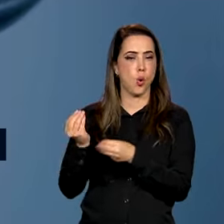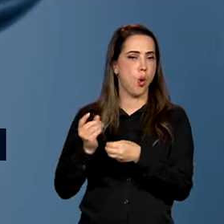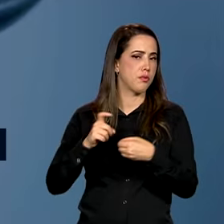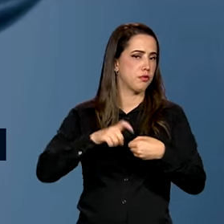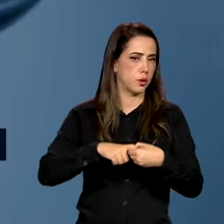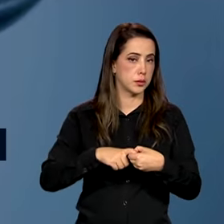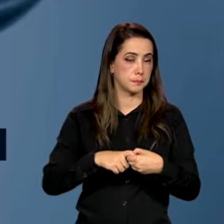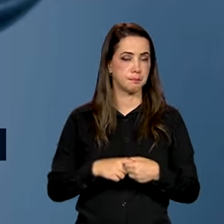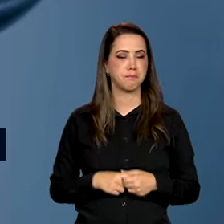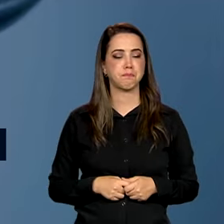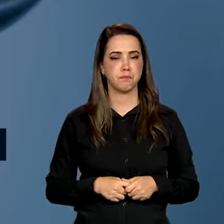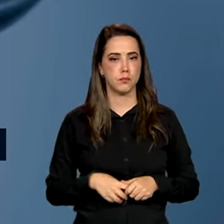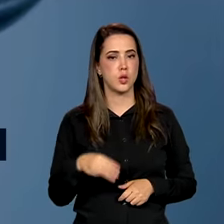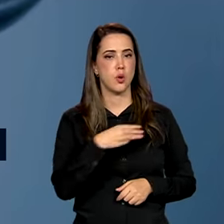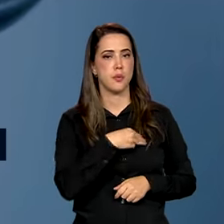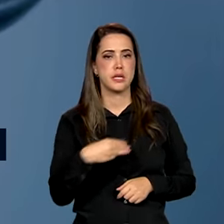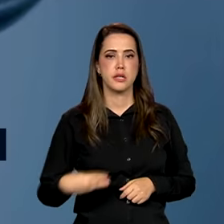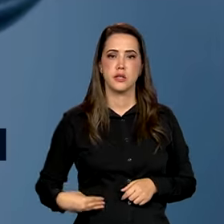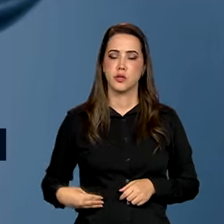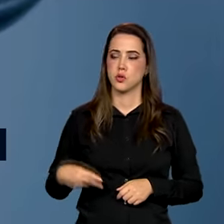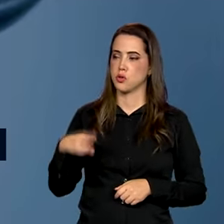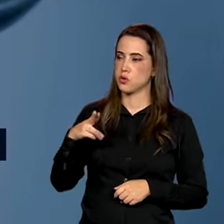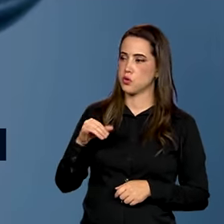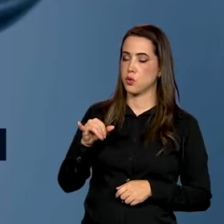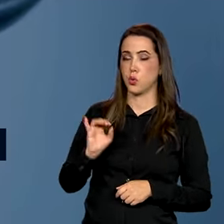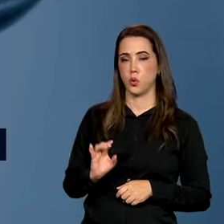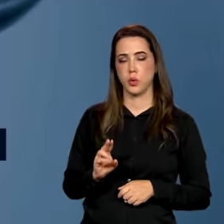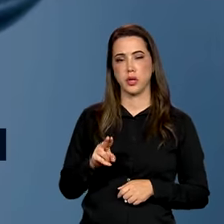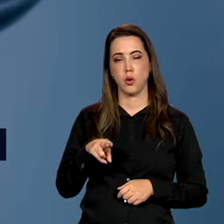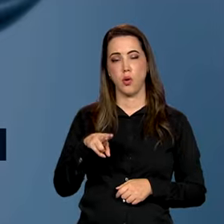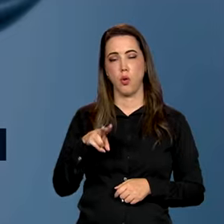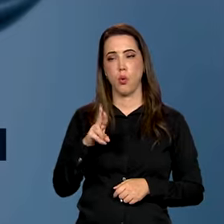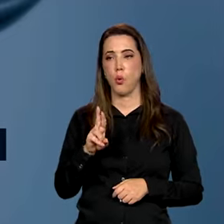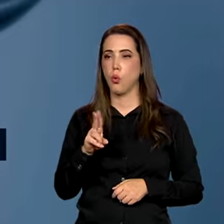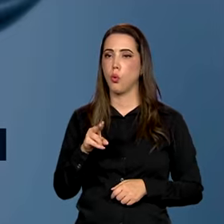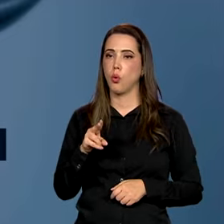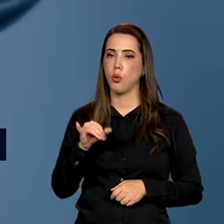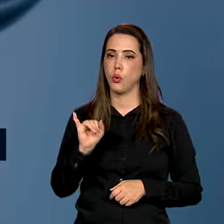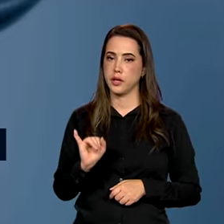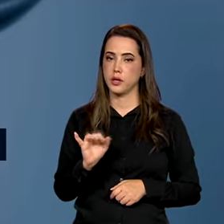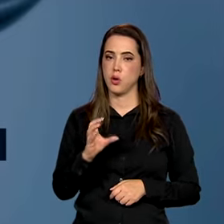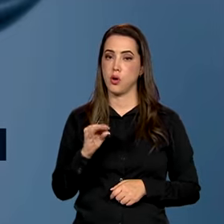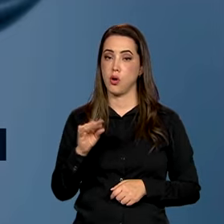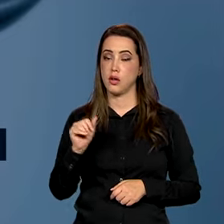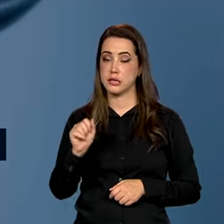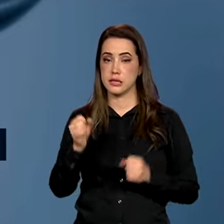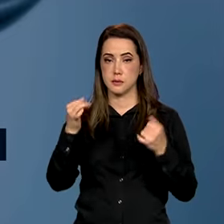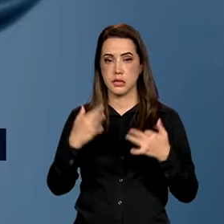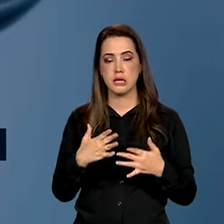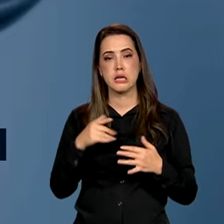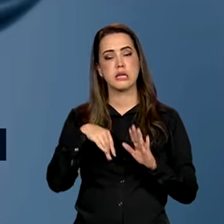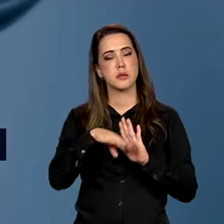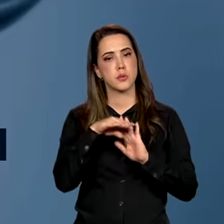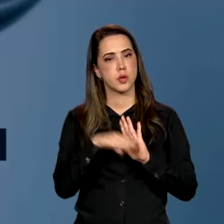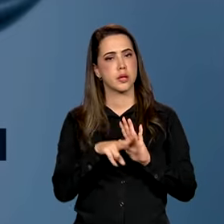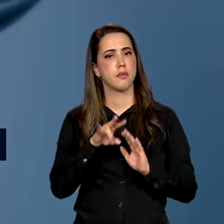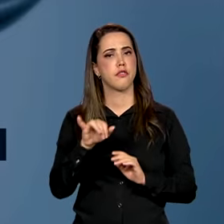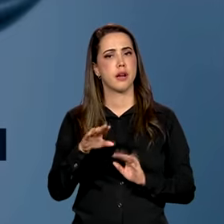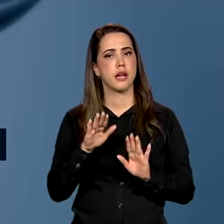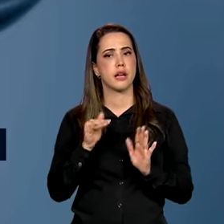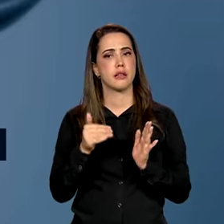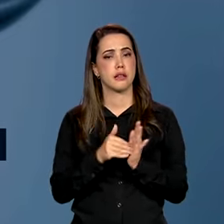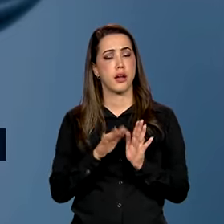civil Rui Costa esse programa vai ser lançado até o fim de Maio para concluir as obras que ainda não